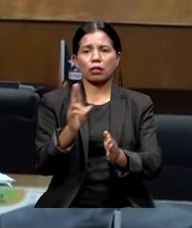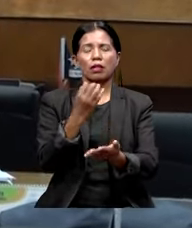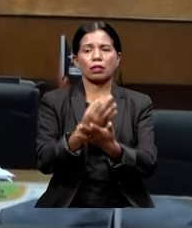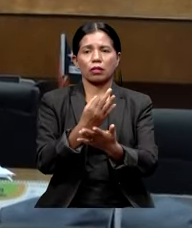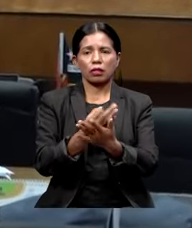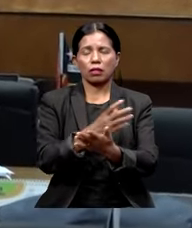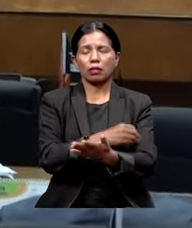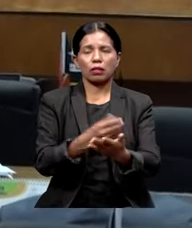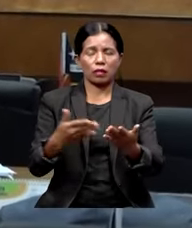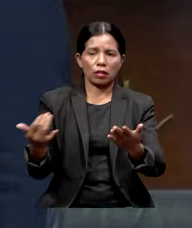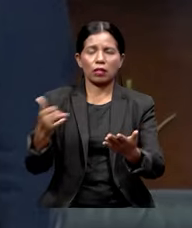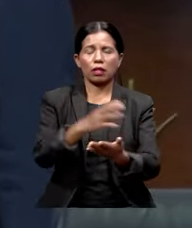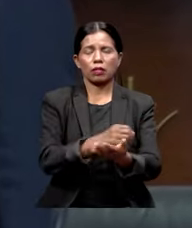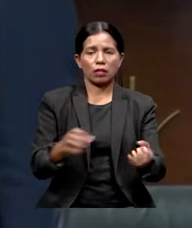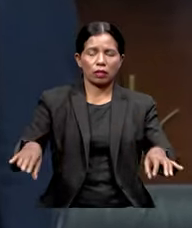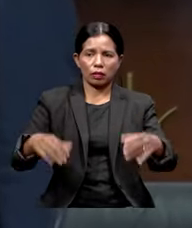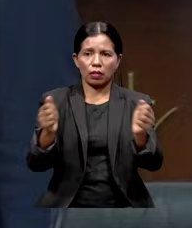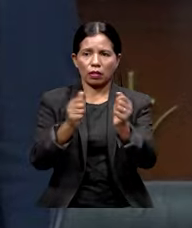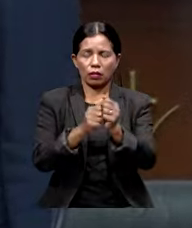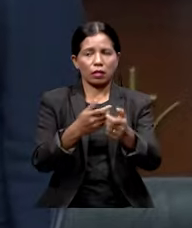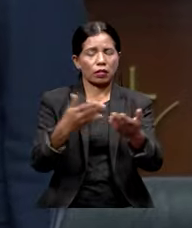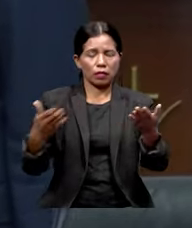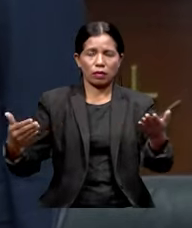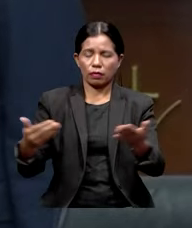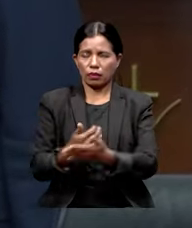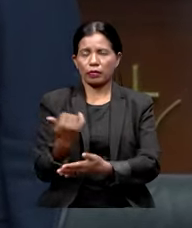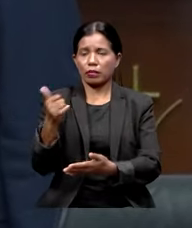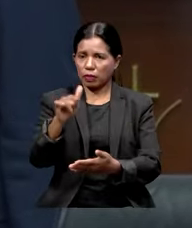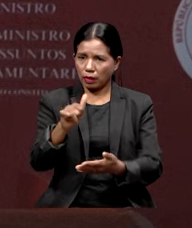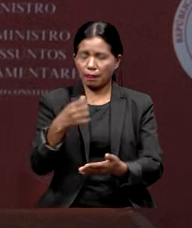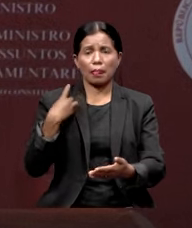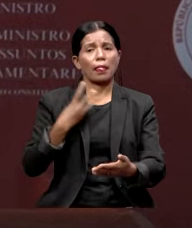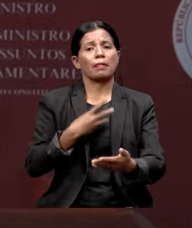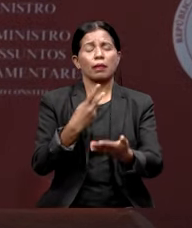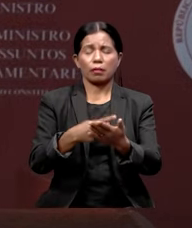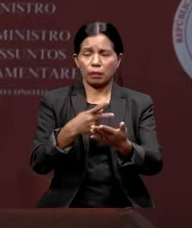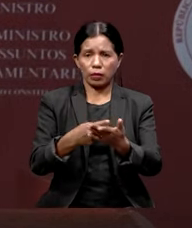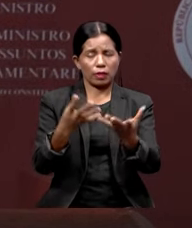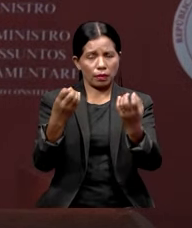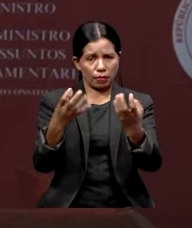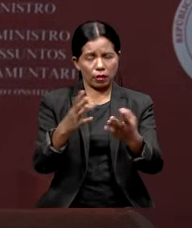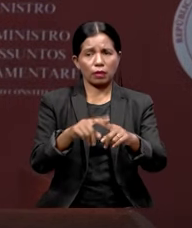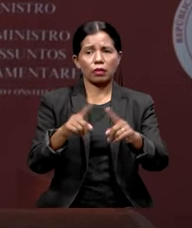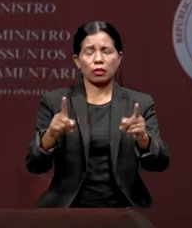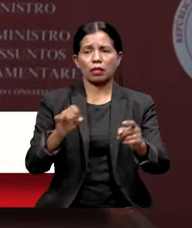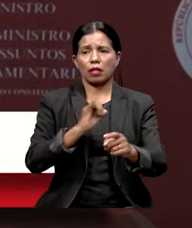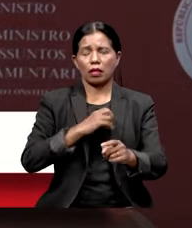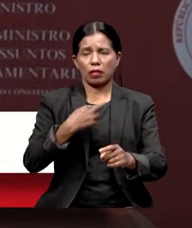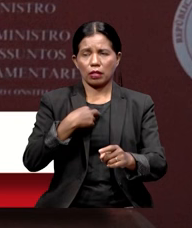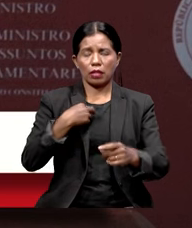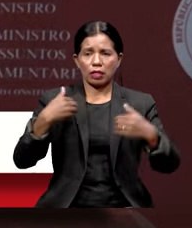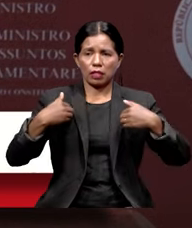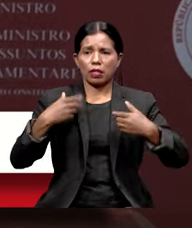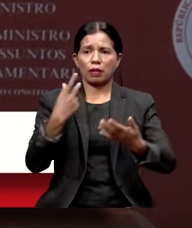la produtivo bare força fali ia setor produtivo sira. Ami ia proposta lubukida, mai be husi rhau rasik ia